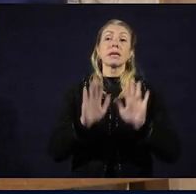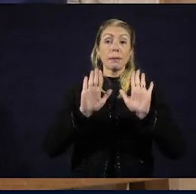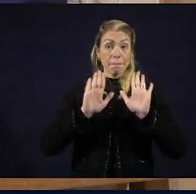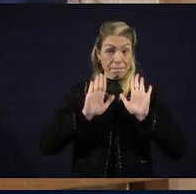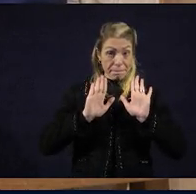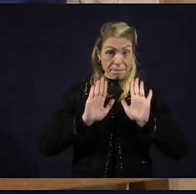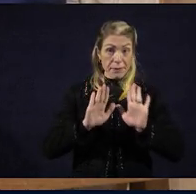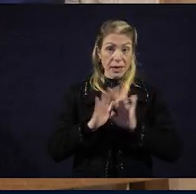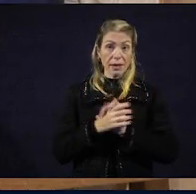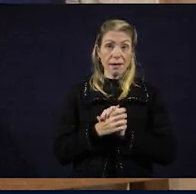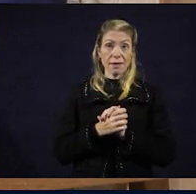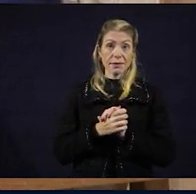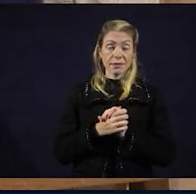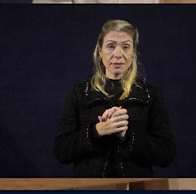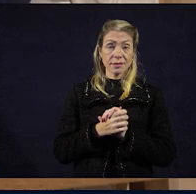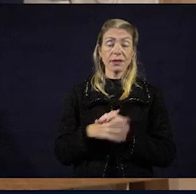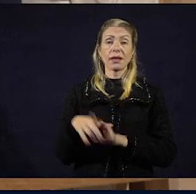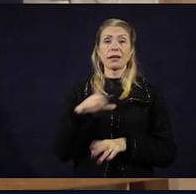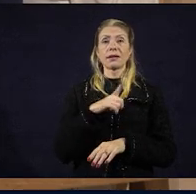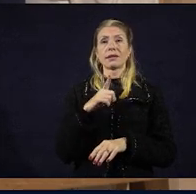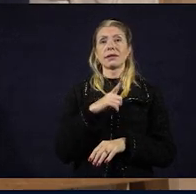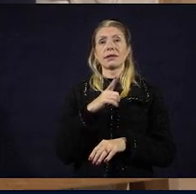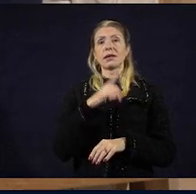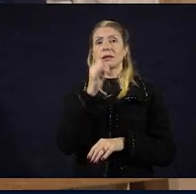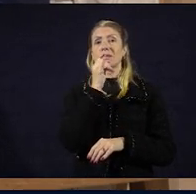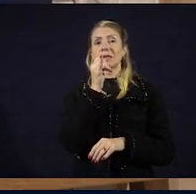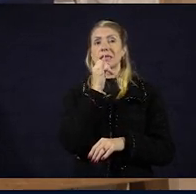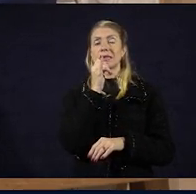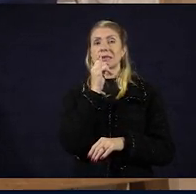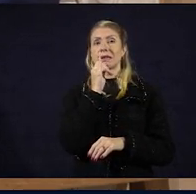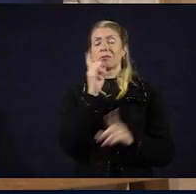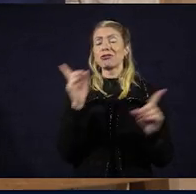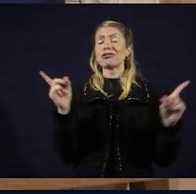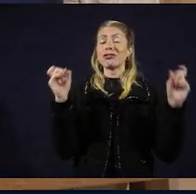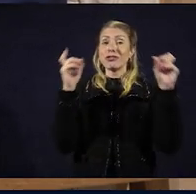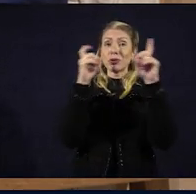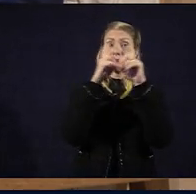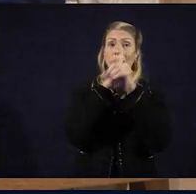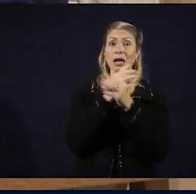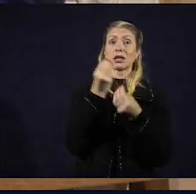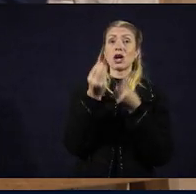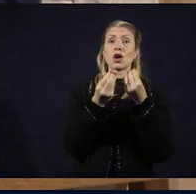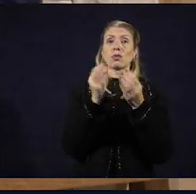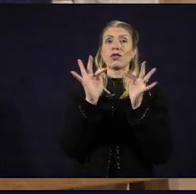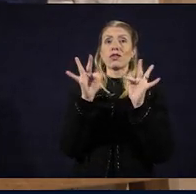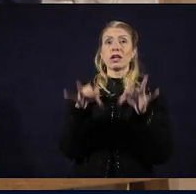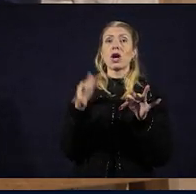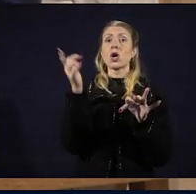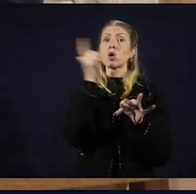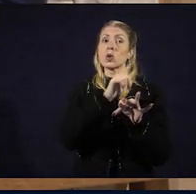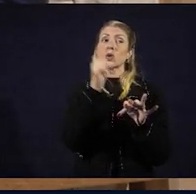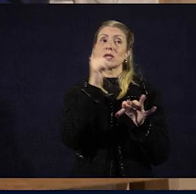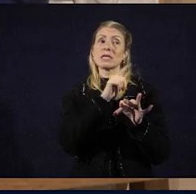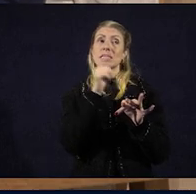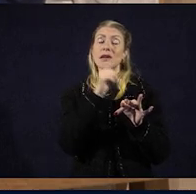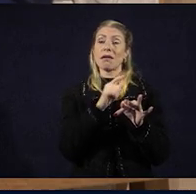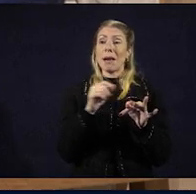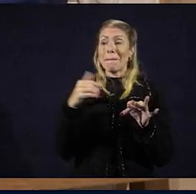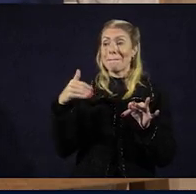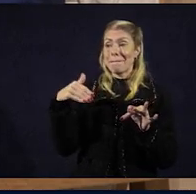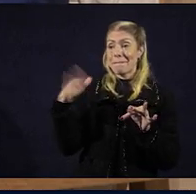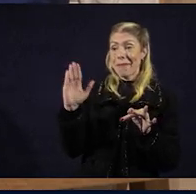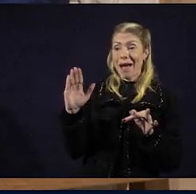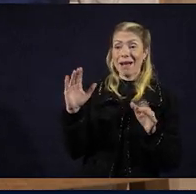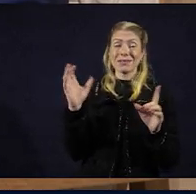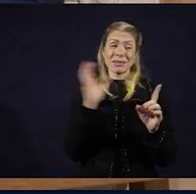Essa é mas é são 10 contra 90 no final do dia é razoável que você adotardes 90 ganhando os 10 né porque